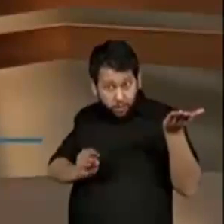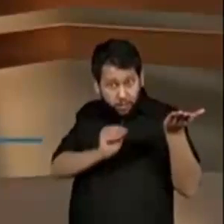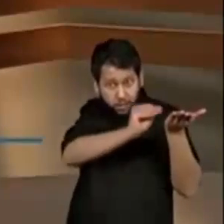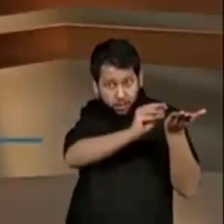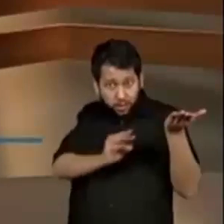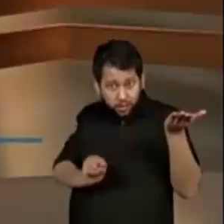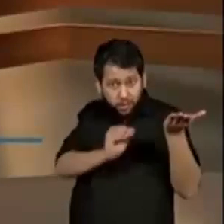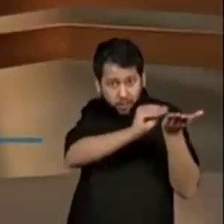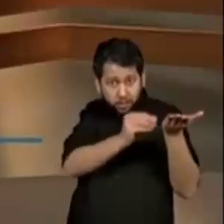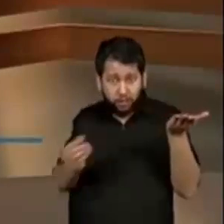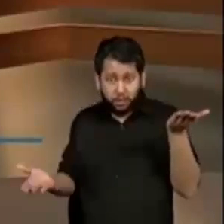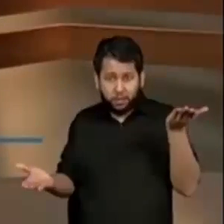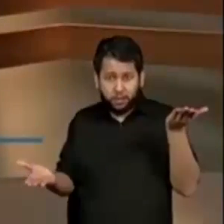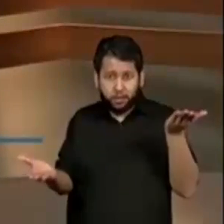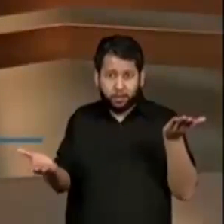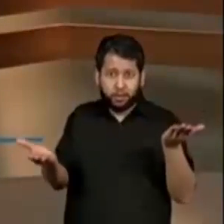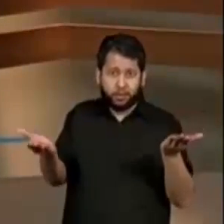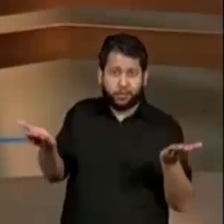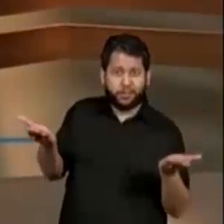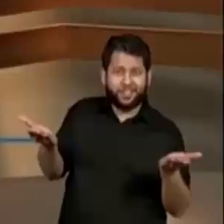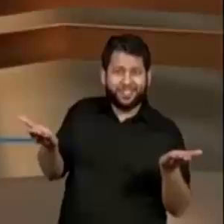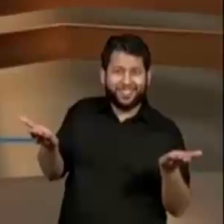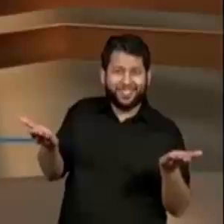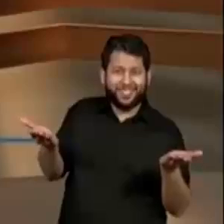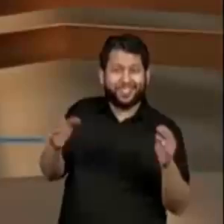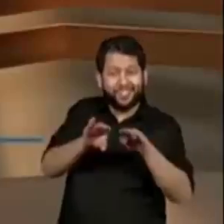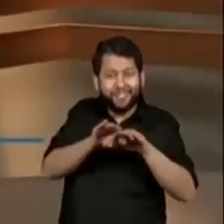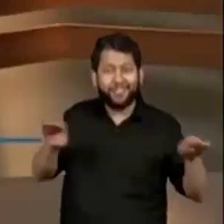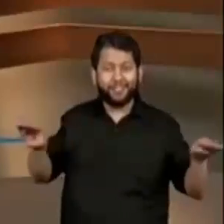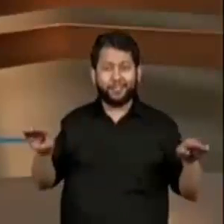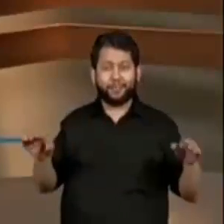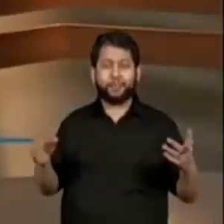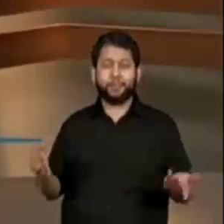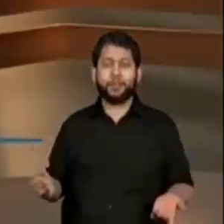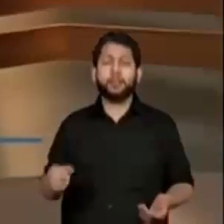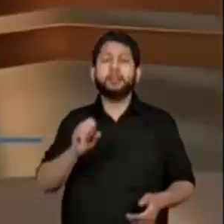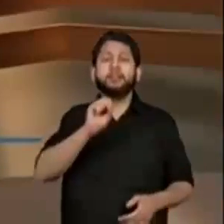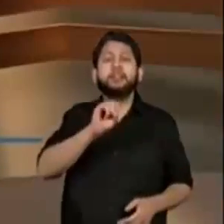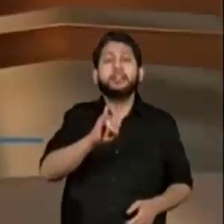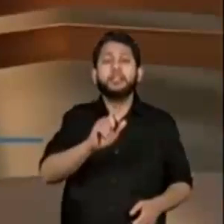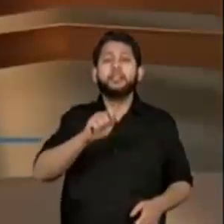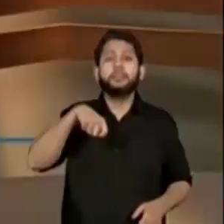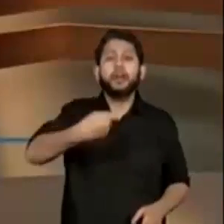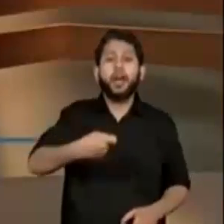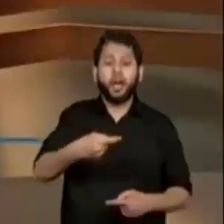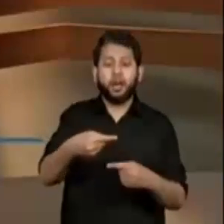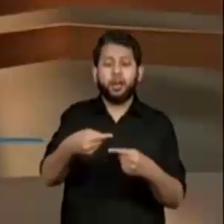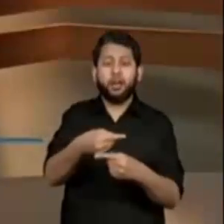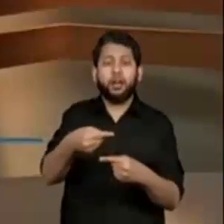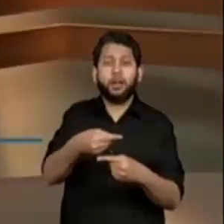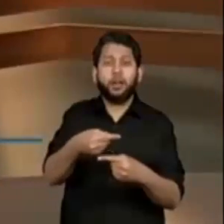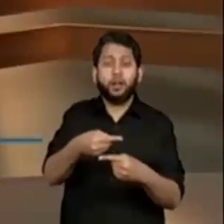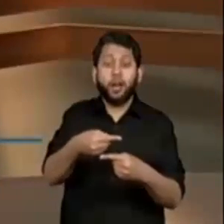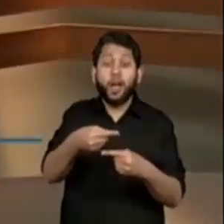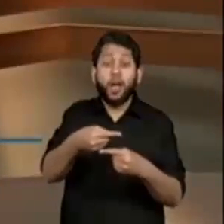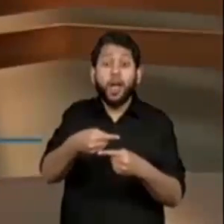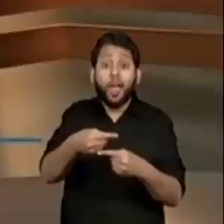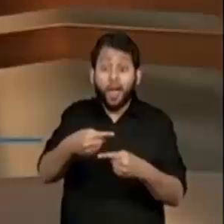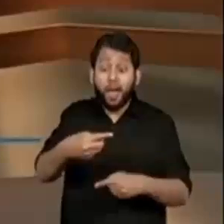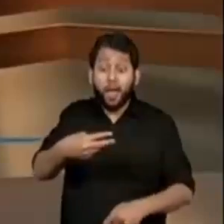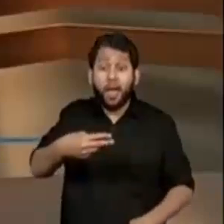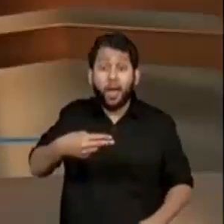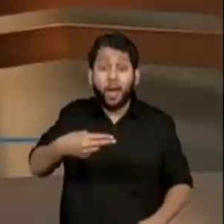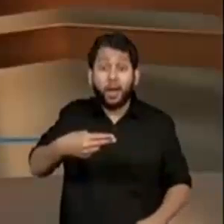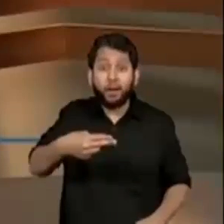o quê? Desequilibrada. E para ser uma igualdade, precisa estar equilibrada. É disso que